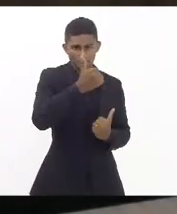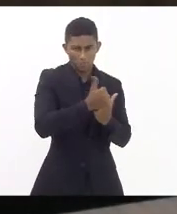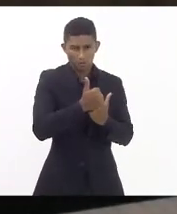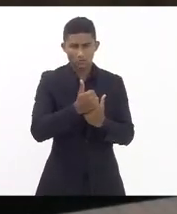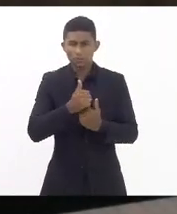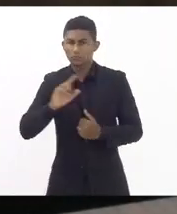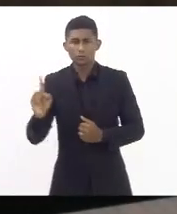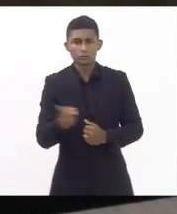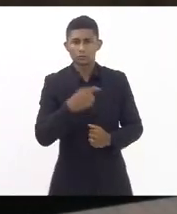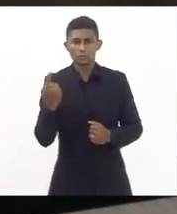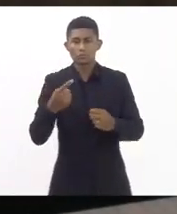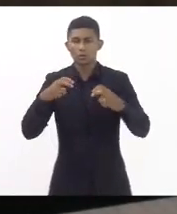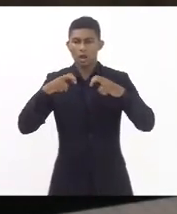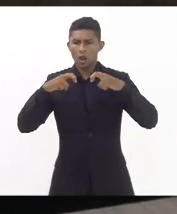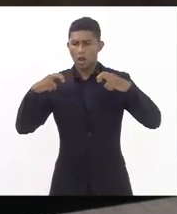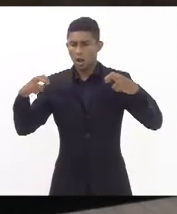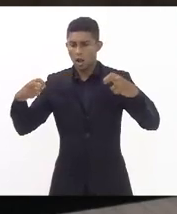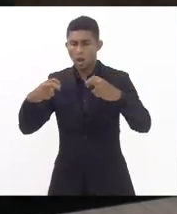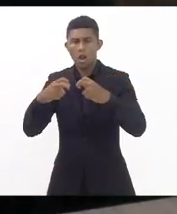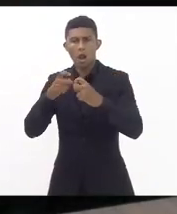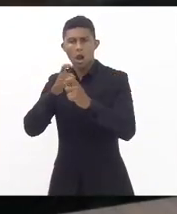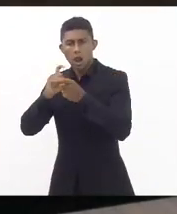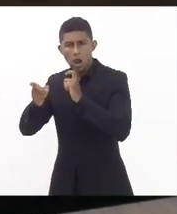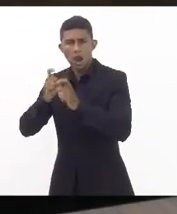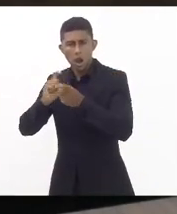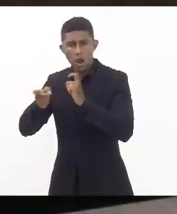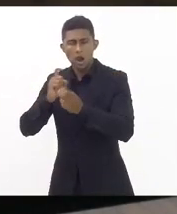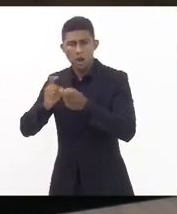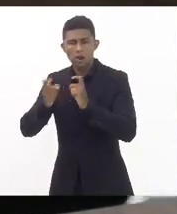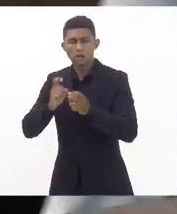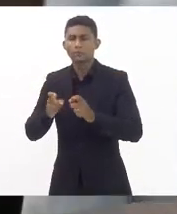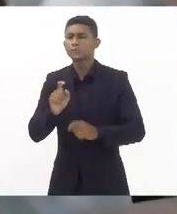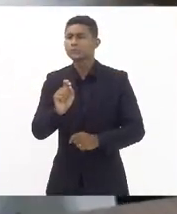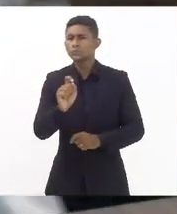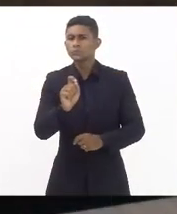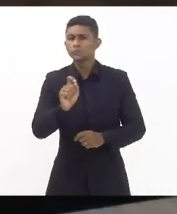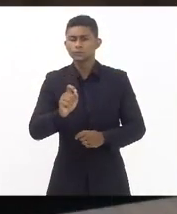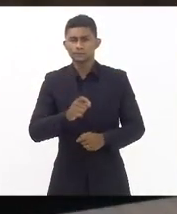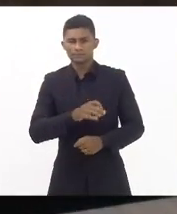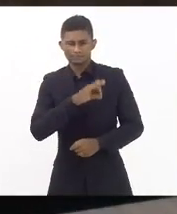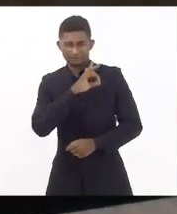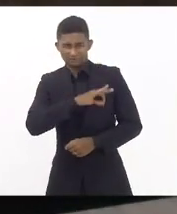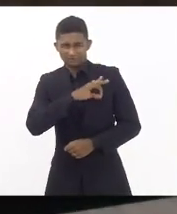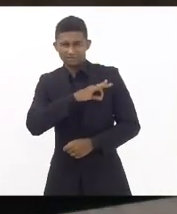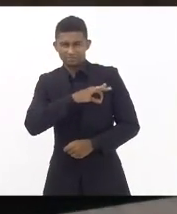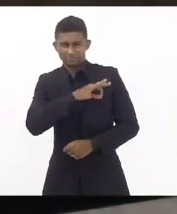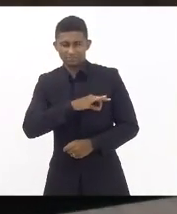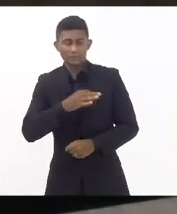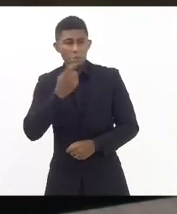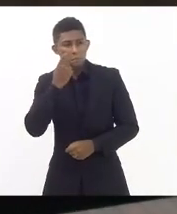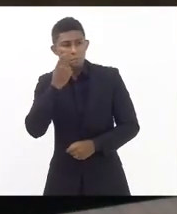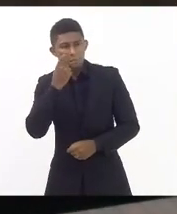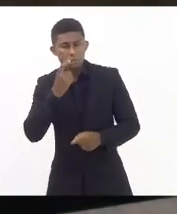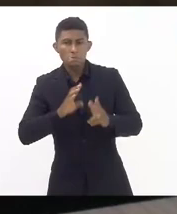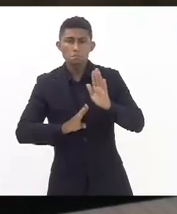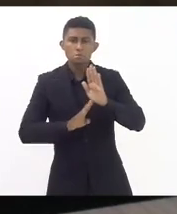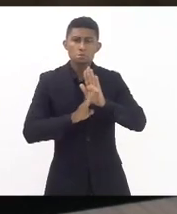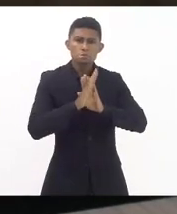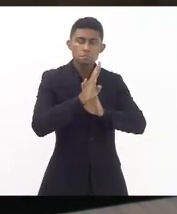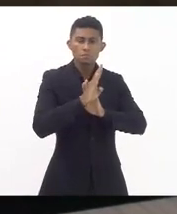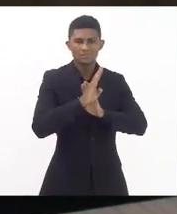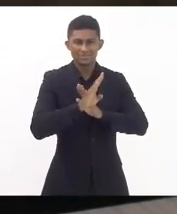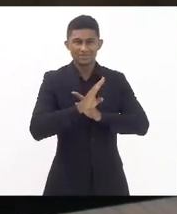sentaram para debater o reajuste salarial do policial